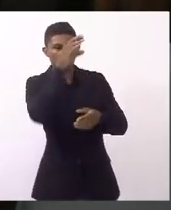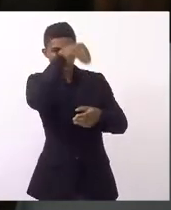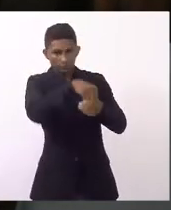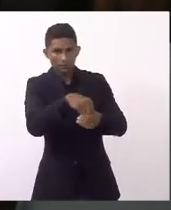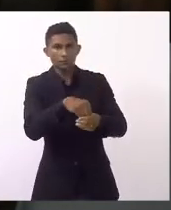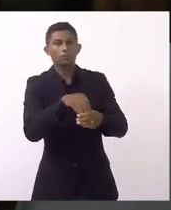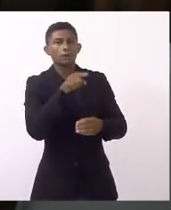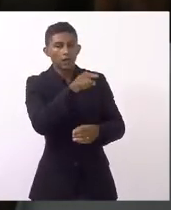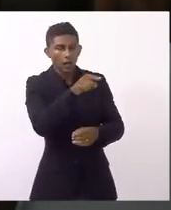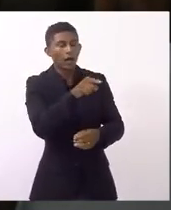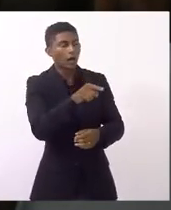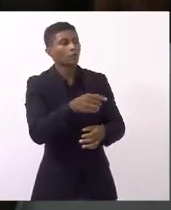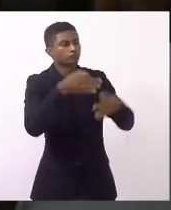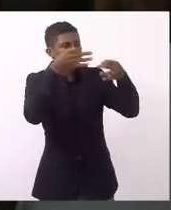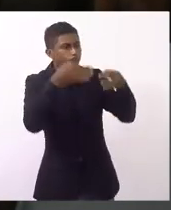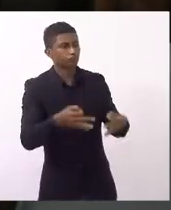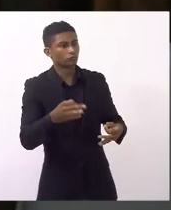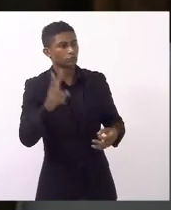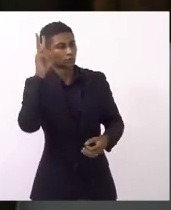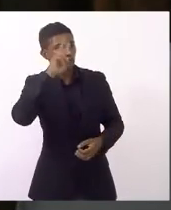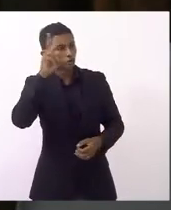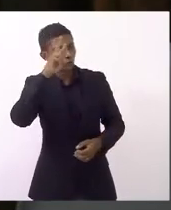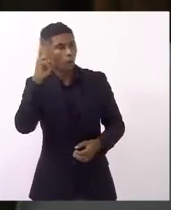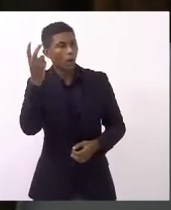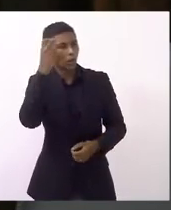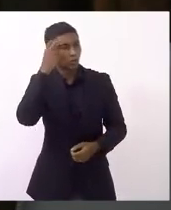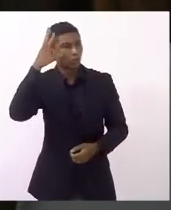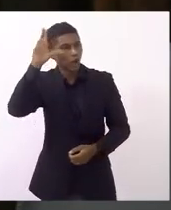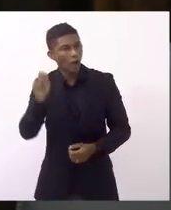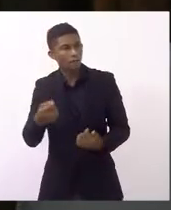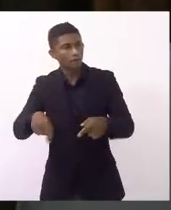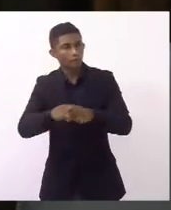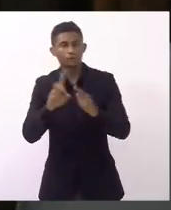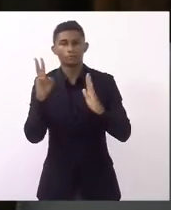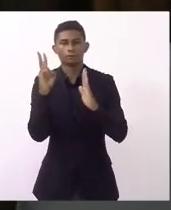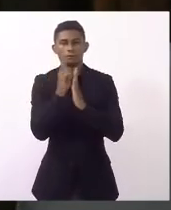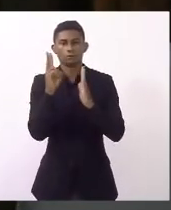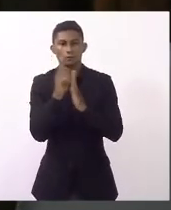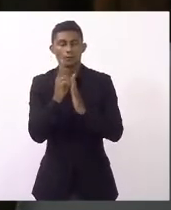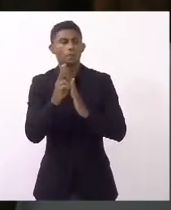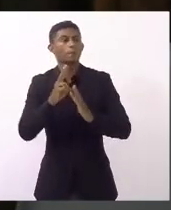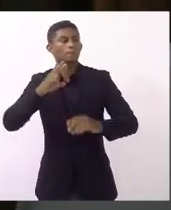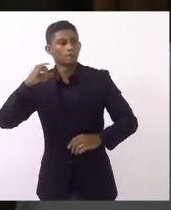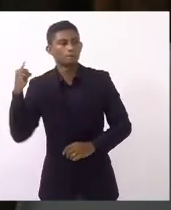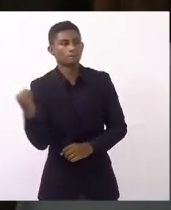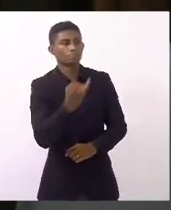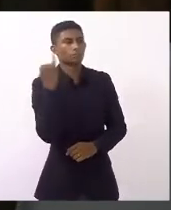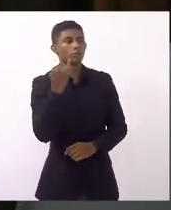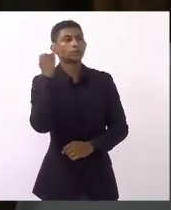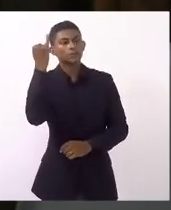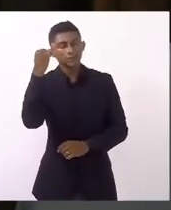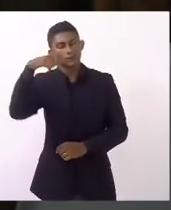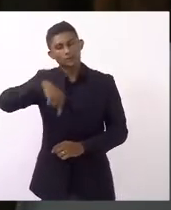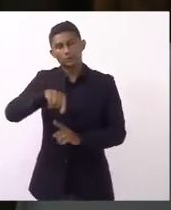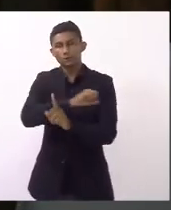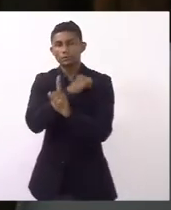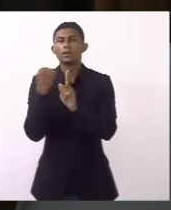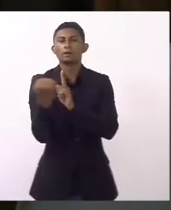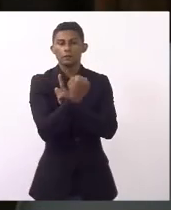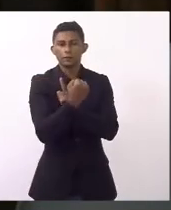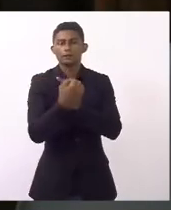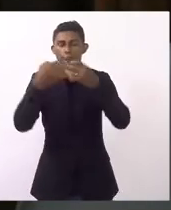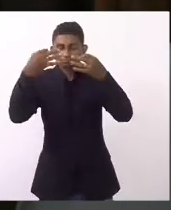a história a cultura africana e indígenas como elementos fundamentais da Constituição da nossa sociedade